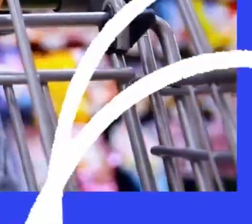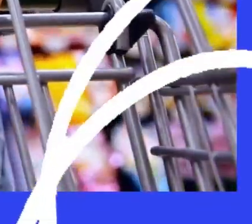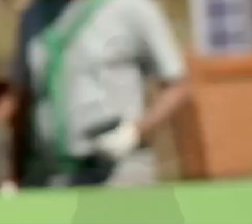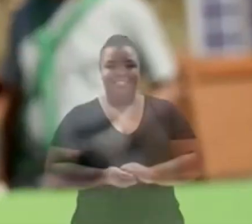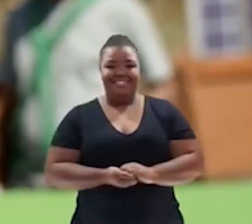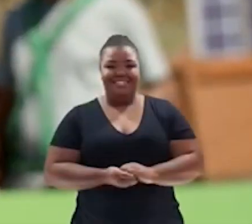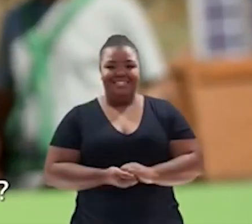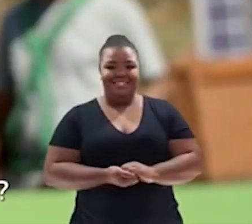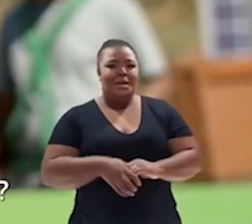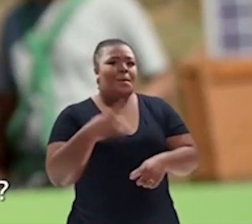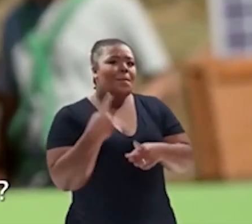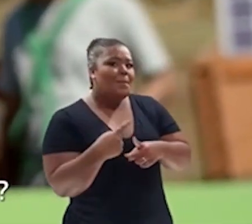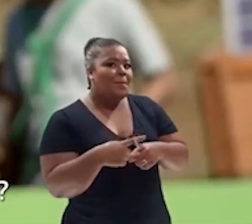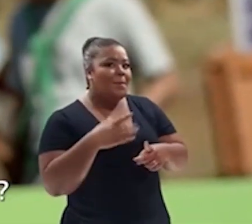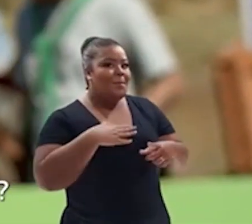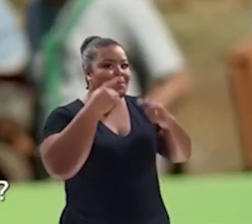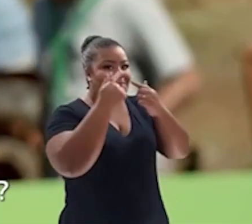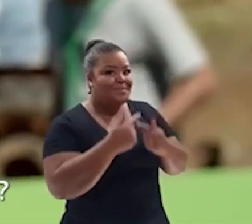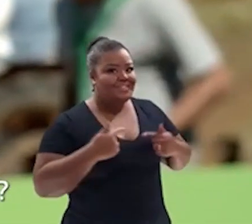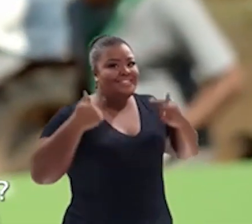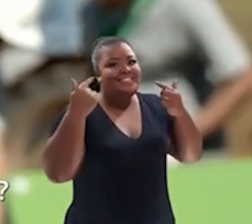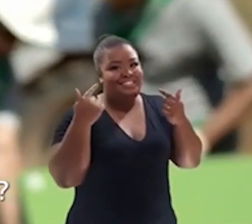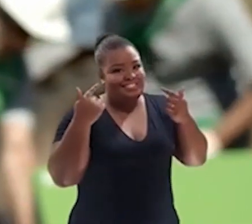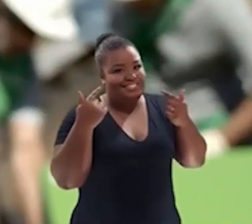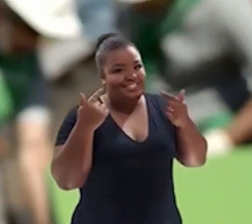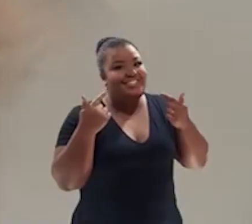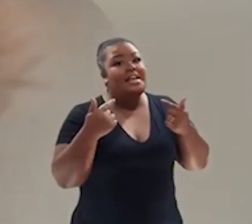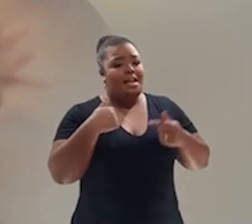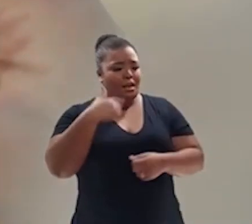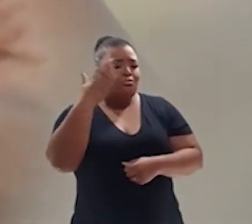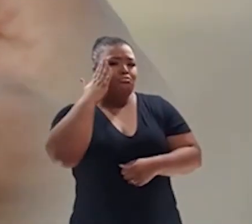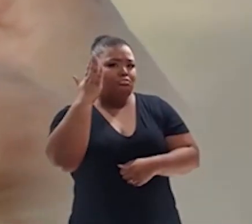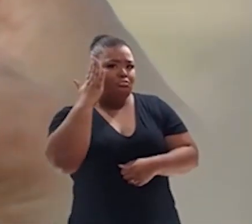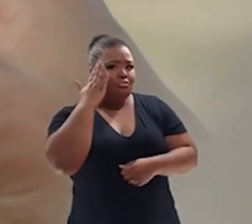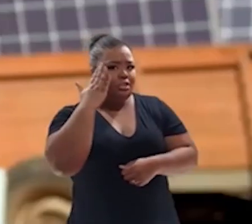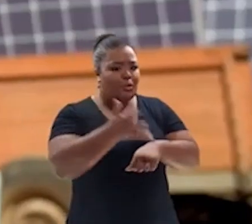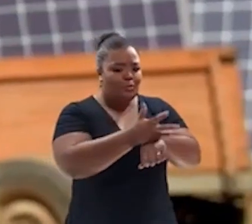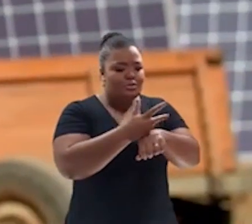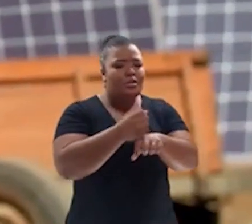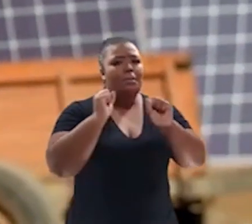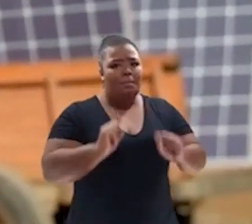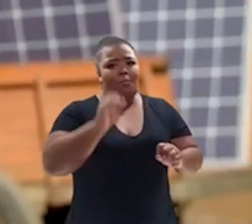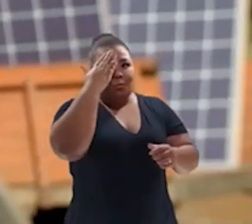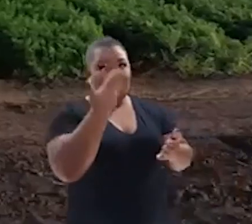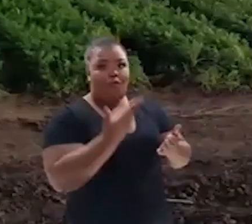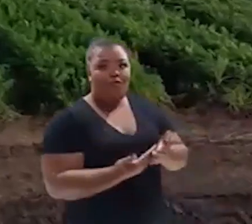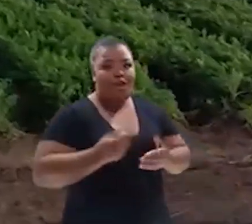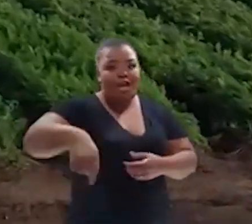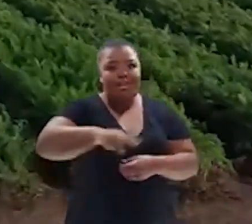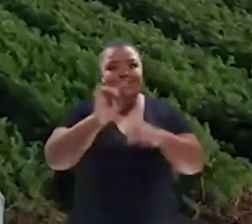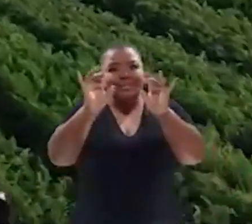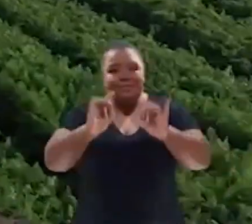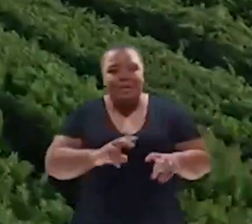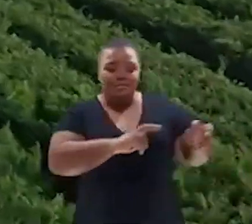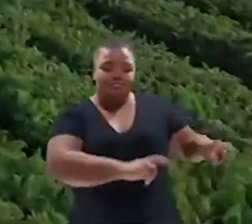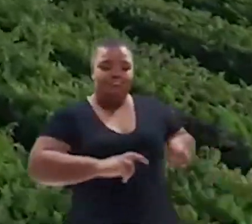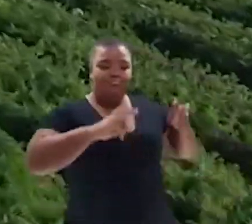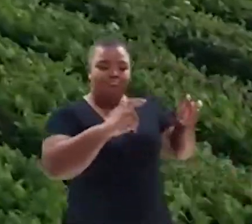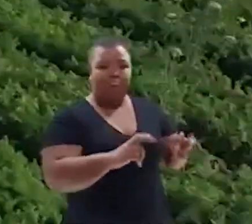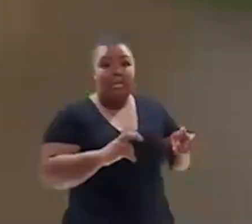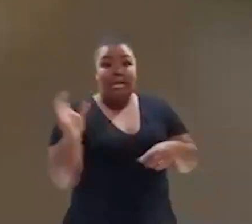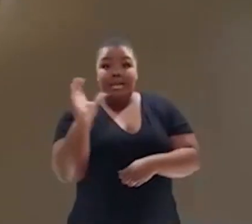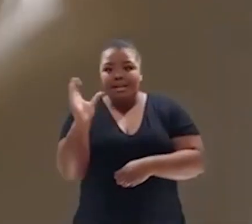dia. Sabe o que tem por trás desse meu sorriso aí? Eu sei que com o Sicredi eu posso contar. Eles são especialistas no